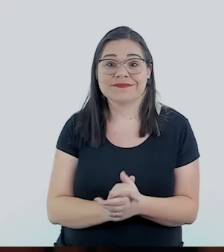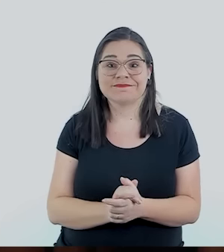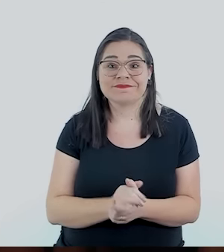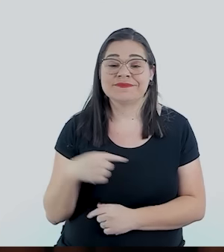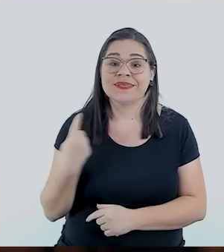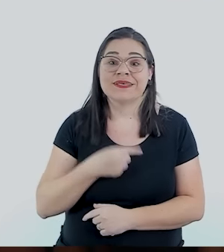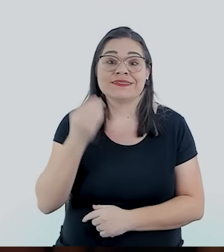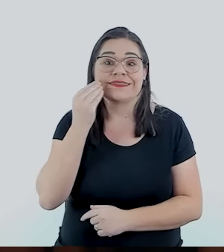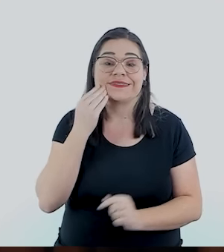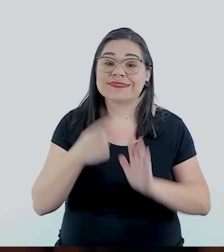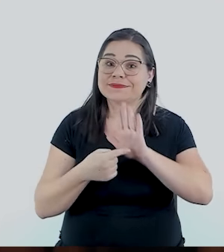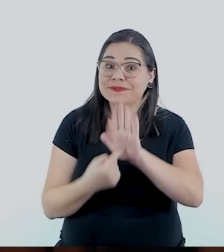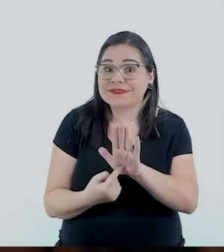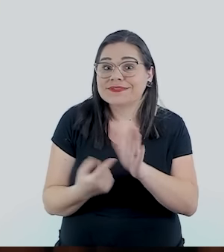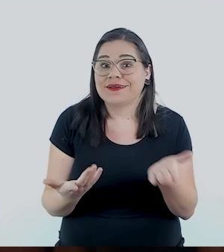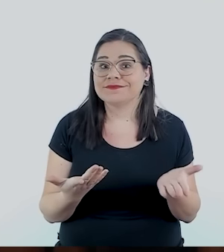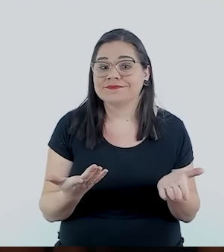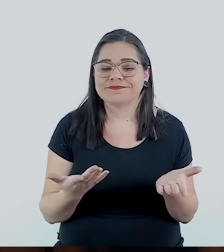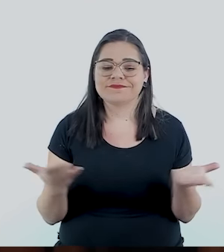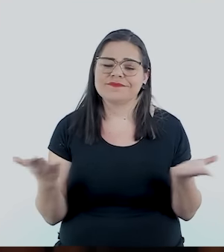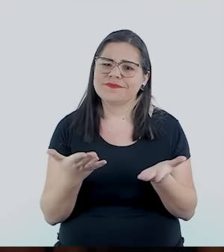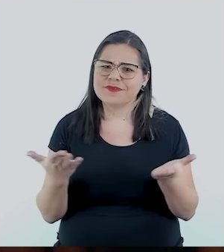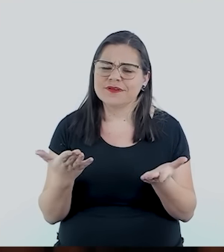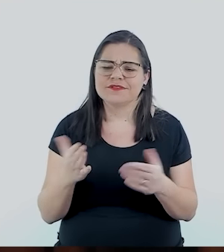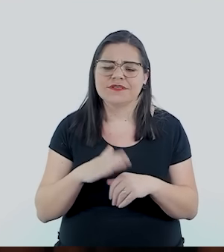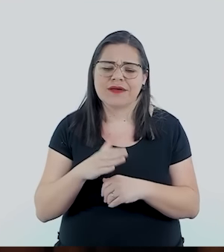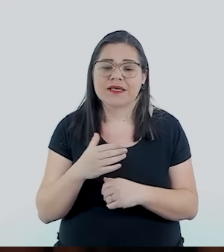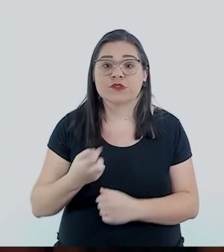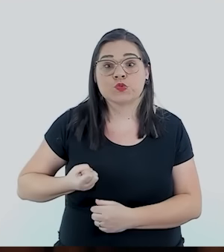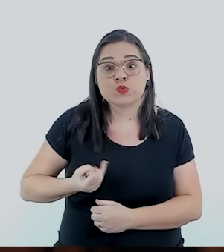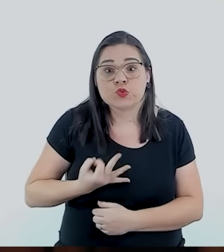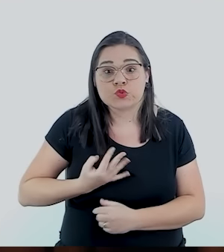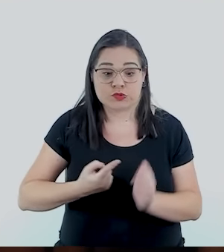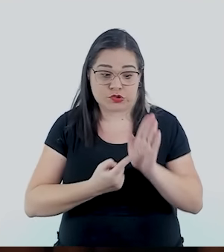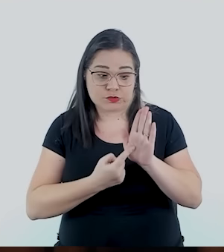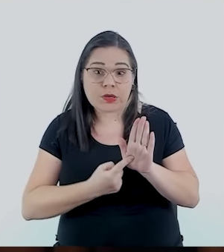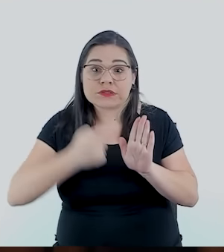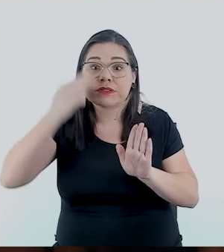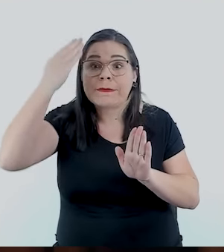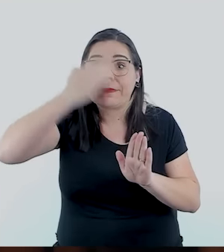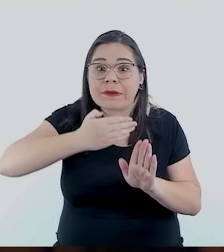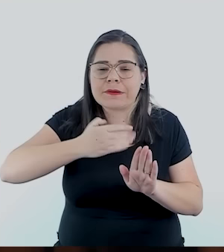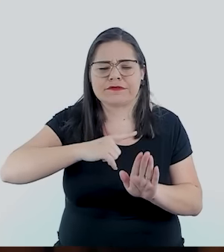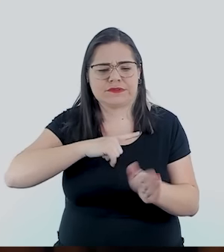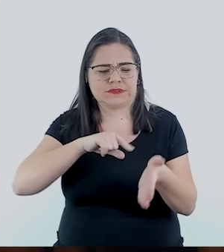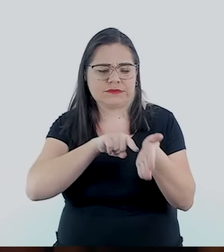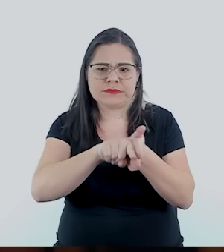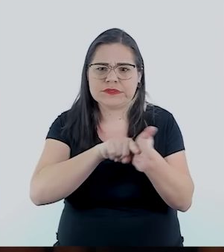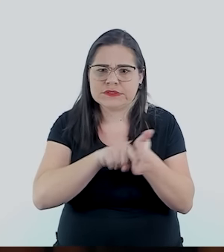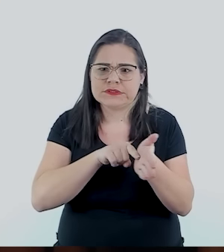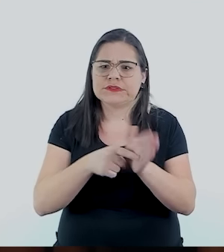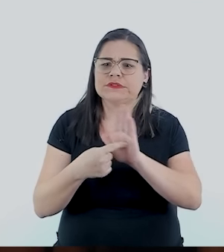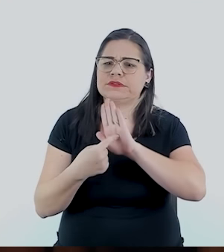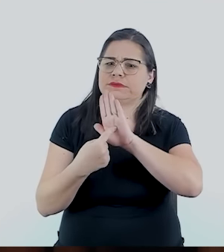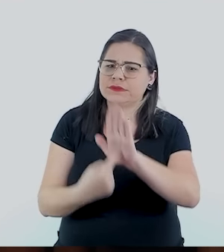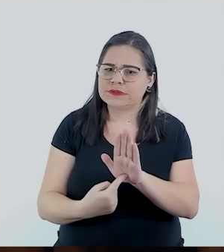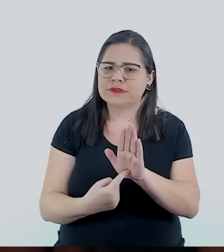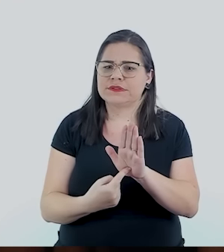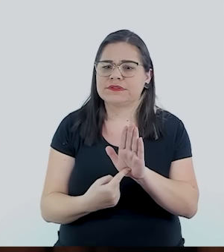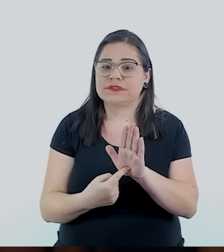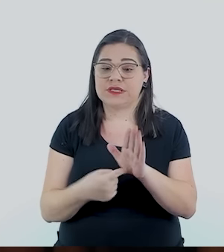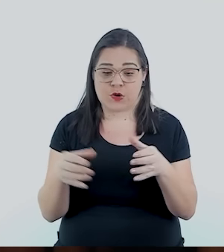tenta mostrar né e e e hoje em dia cada vez mais com número falando que né existem estudos já mostrando que